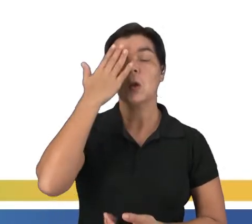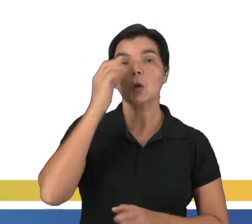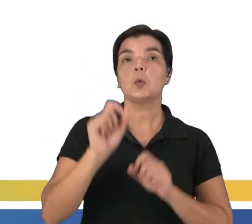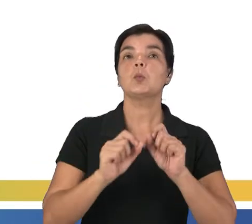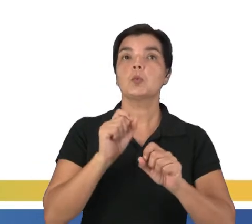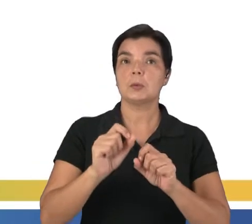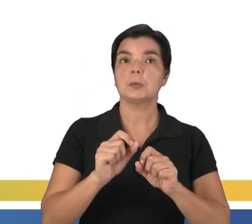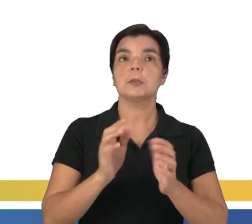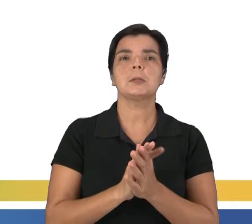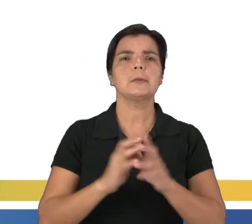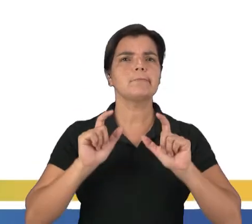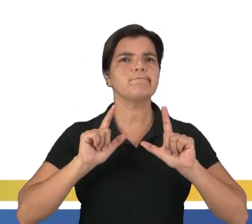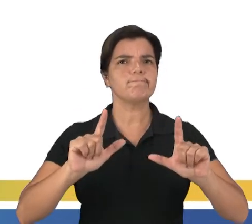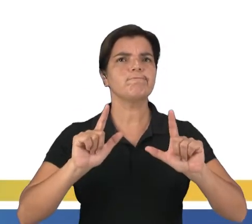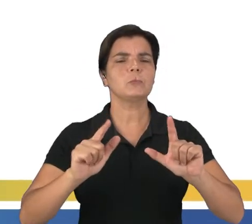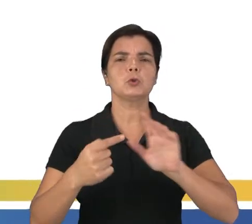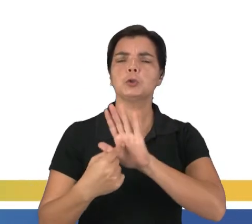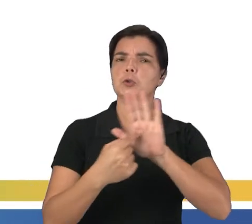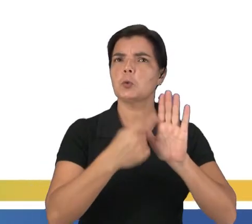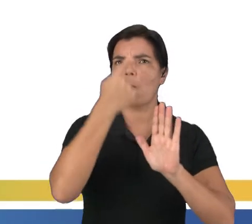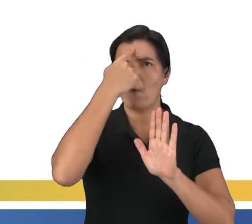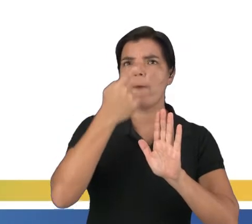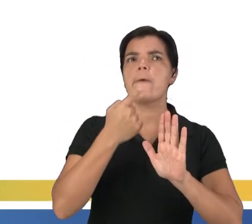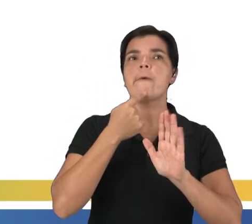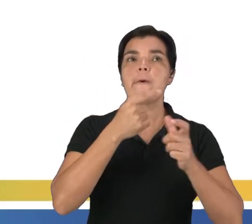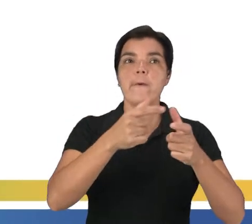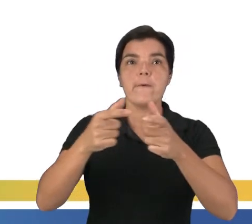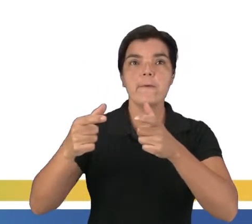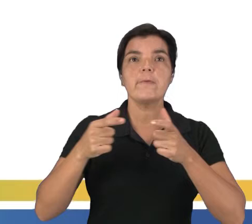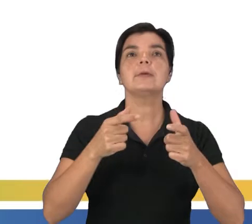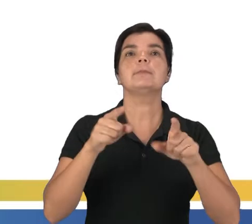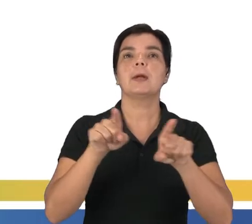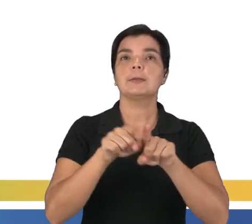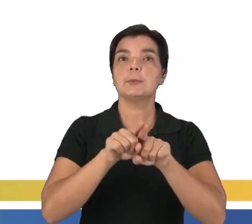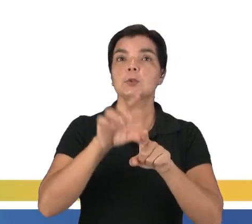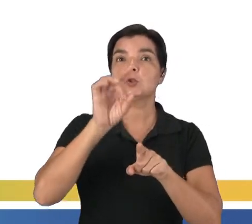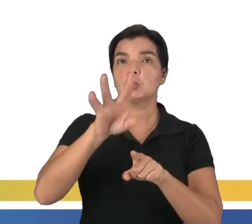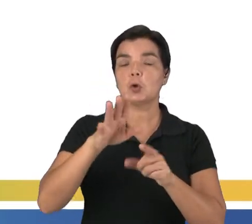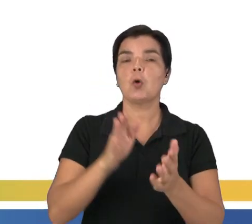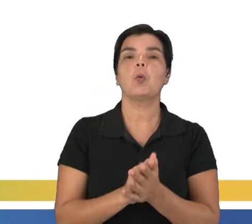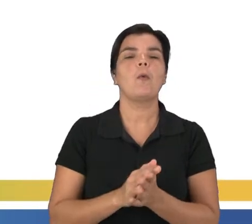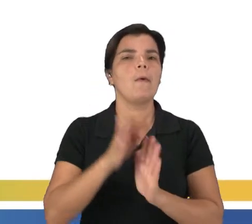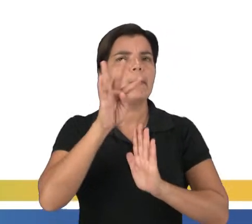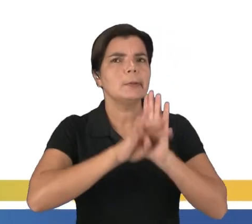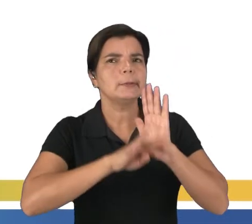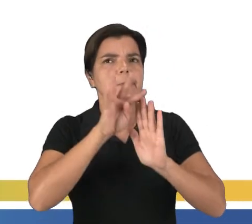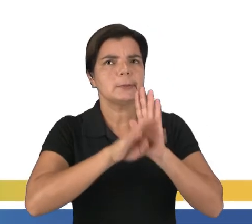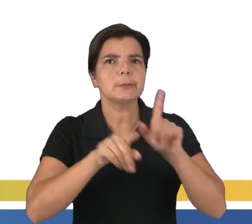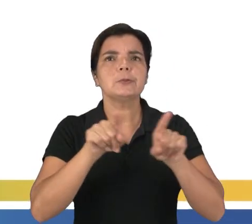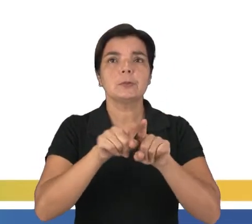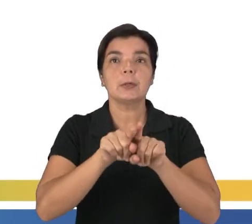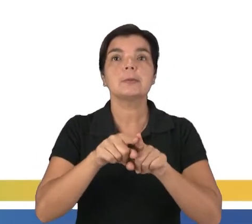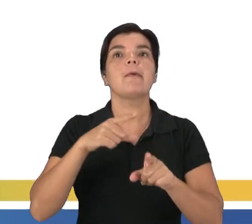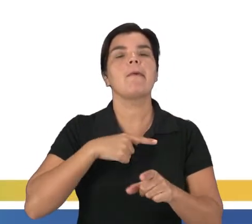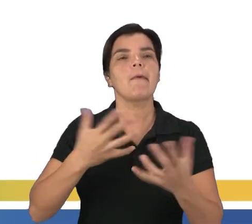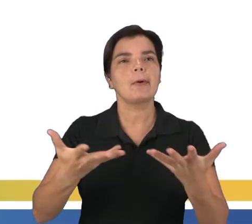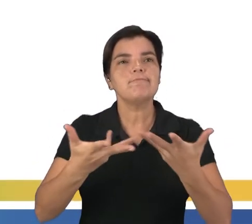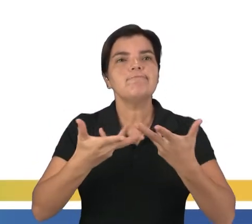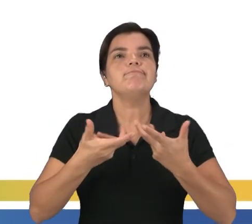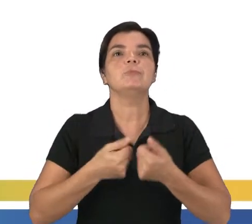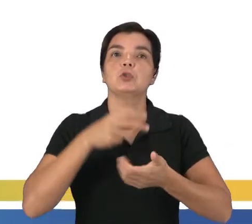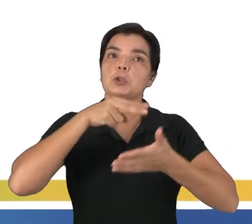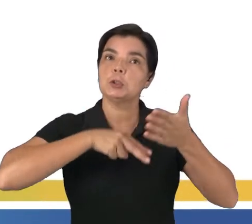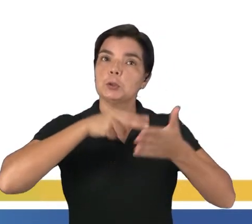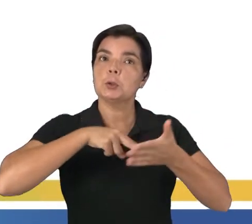Saber lidar com as telas repletas de representações em ambientes que são construídos por mais do que somente instruções textuais